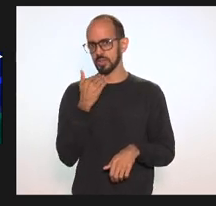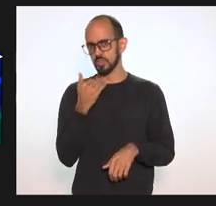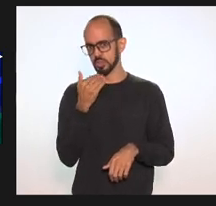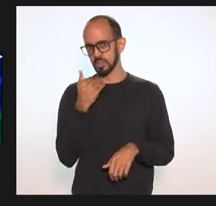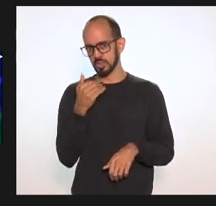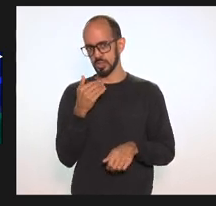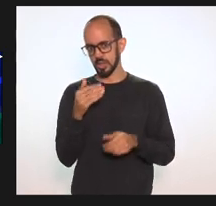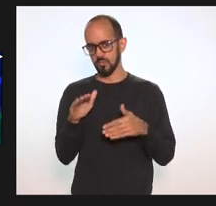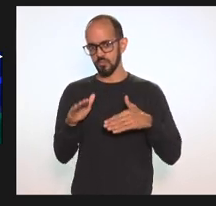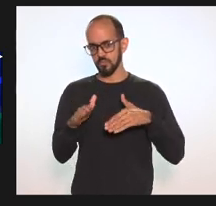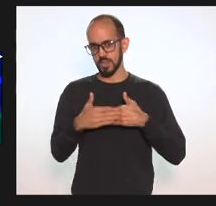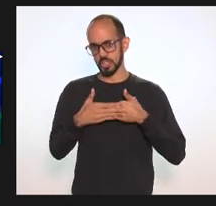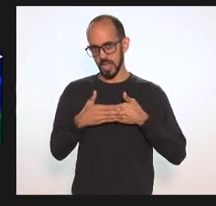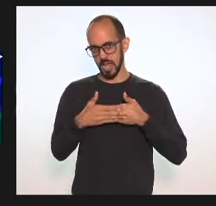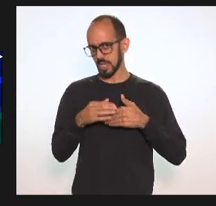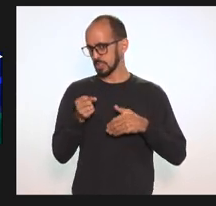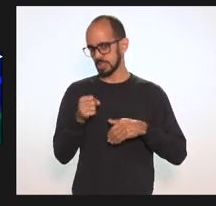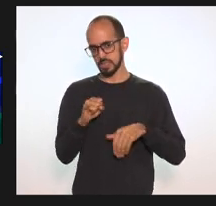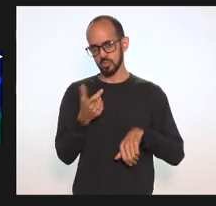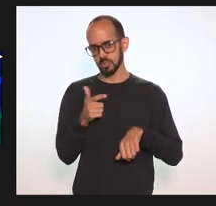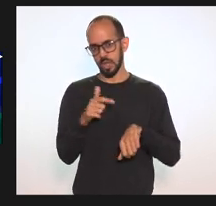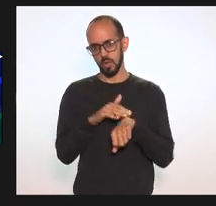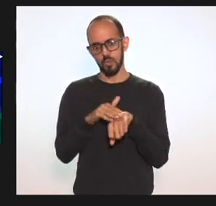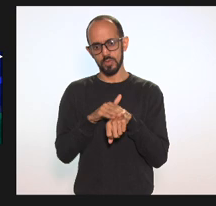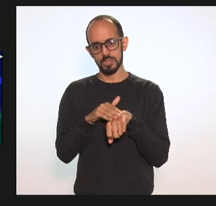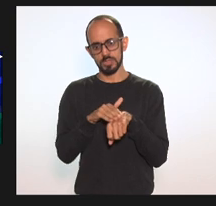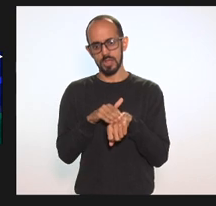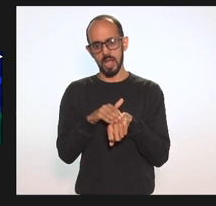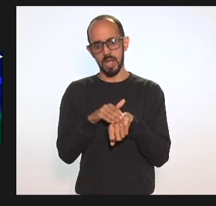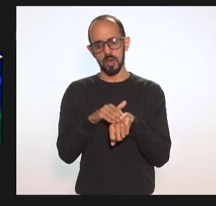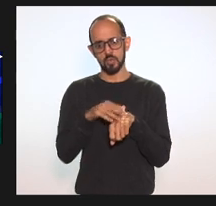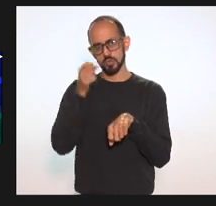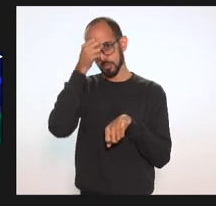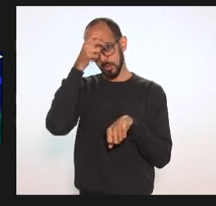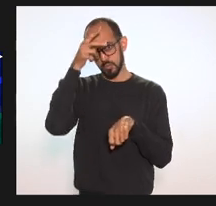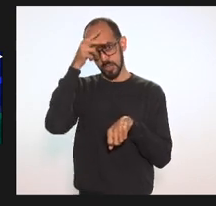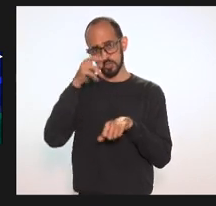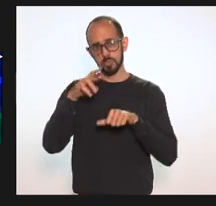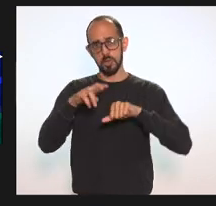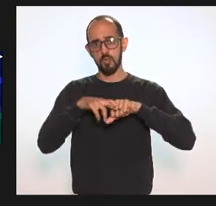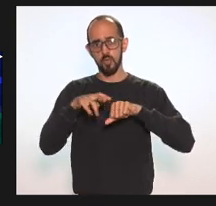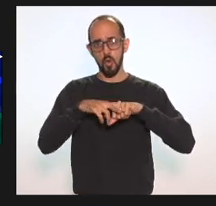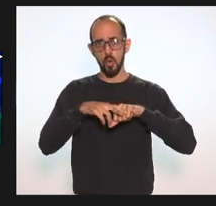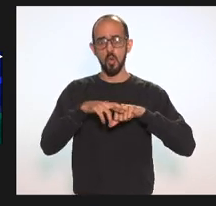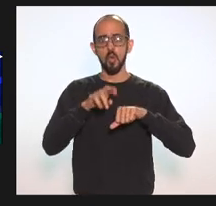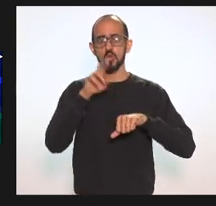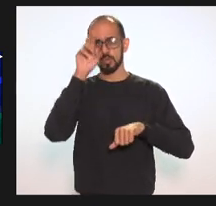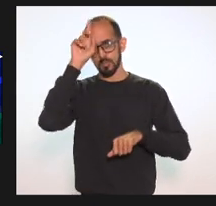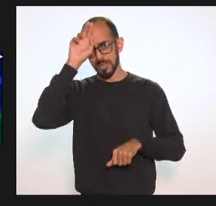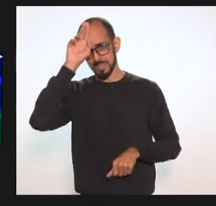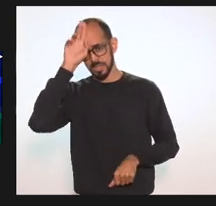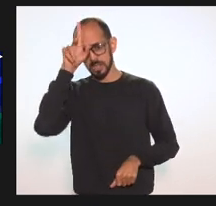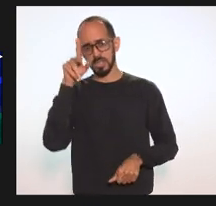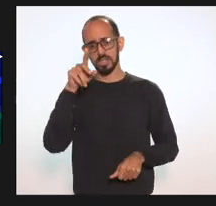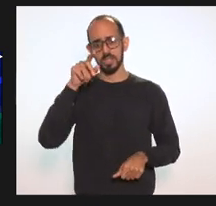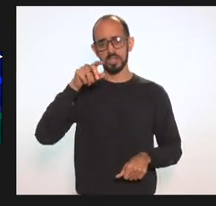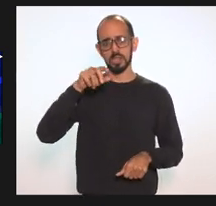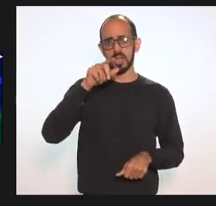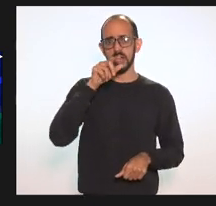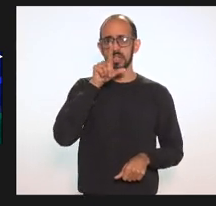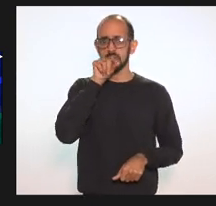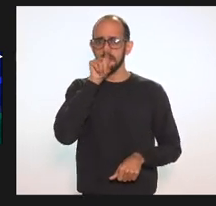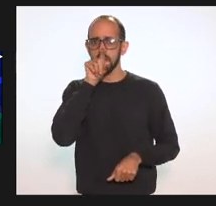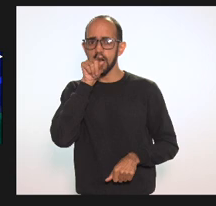Iguaçu tem um hospital se não conversar uns prefeitos da nossa região Belford Roxo Mesquita Nilópolis